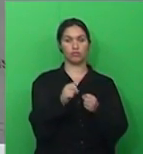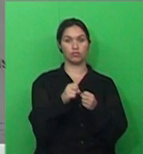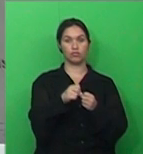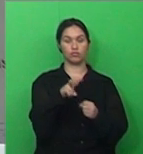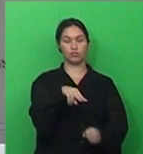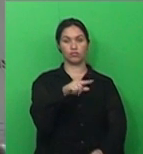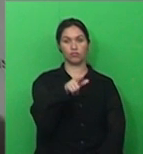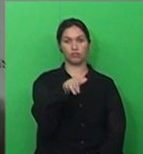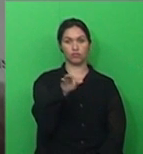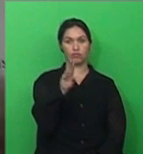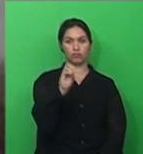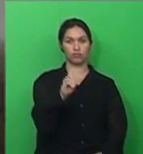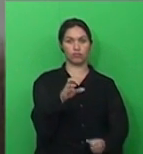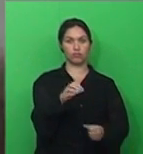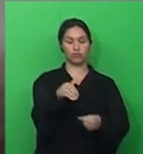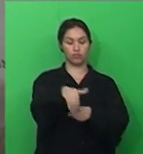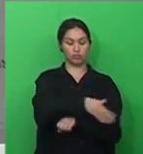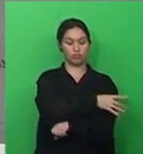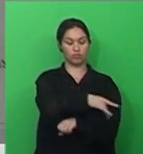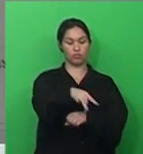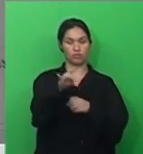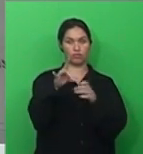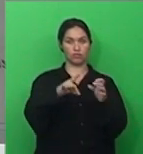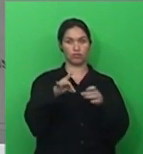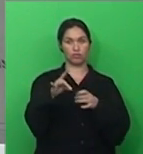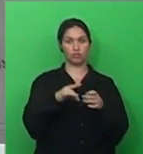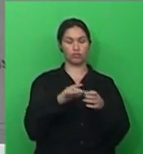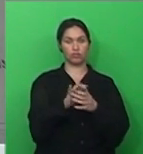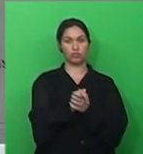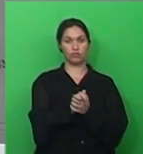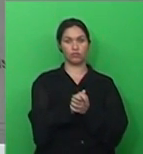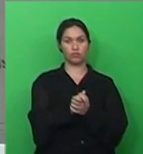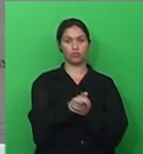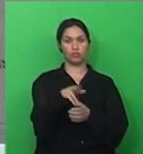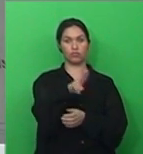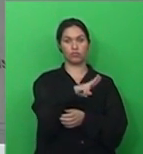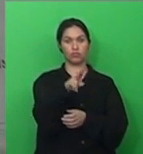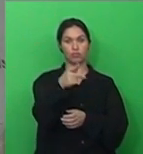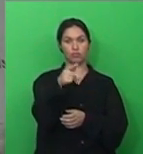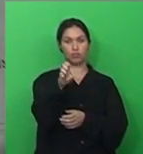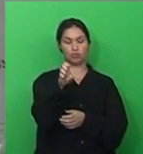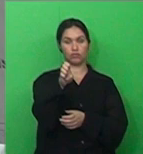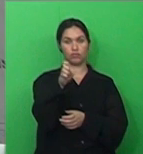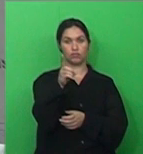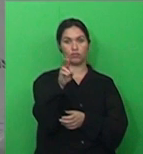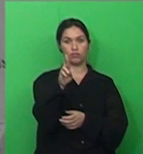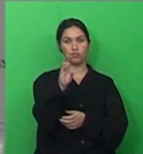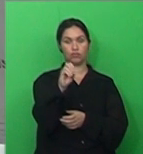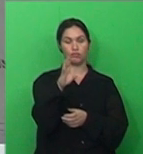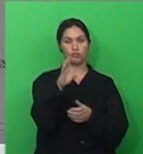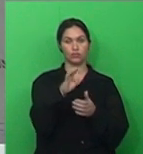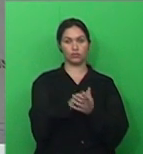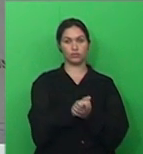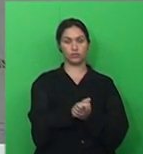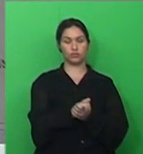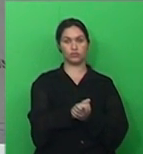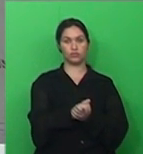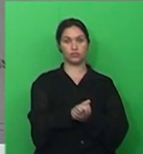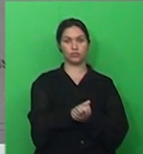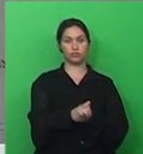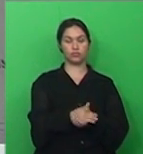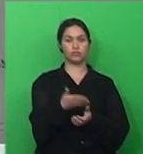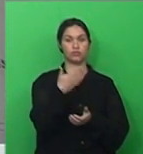Assunto: patrulhamento e revestimento com material adequado na rua Pedro João Delfino, localizada no bairro Santo